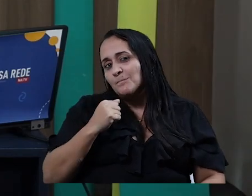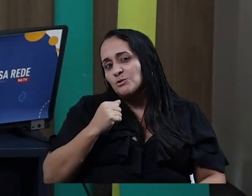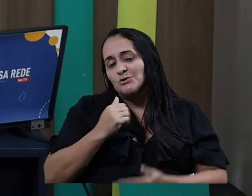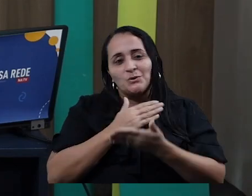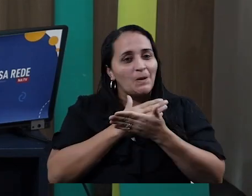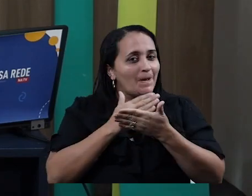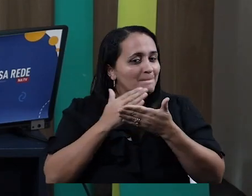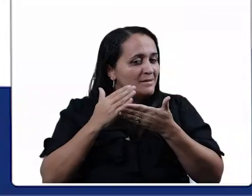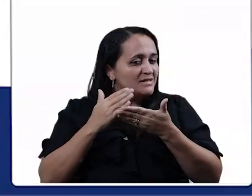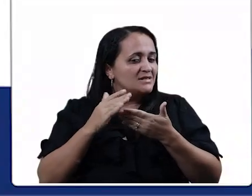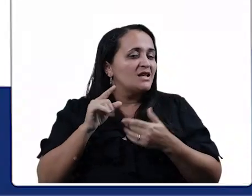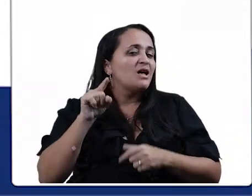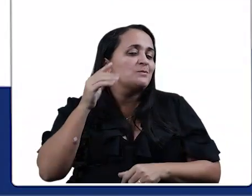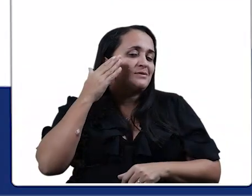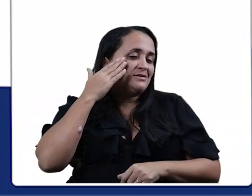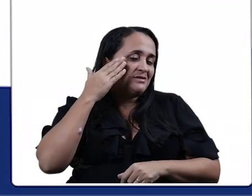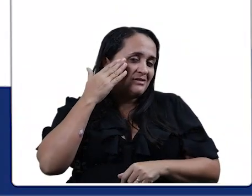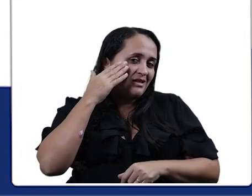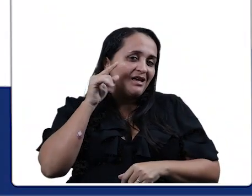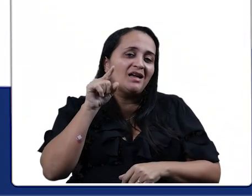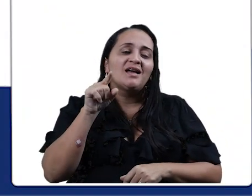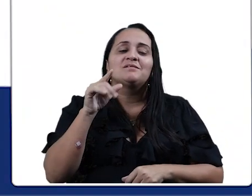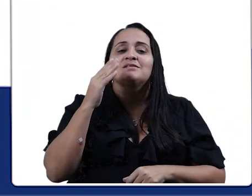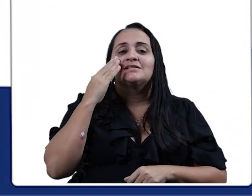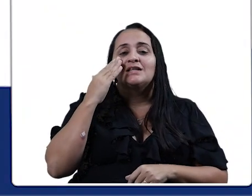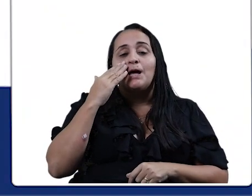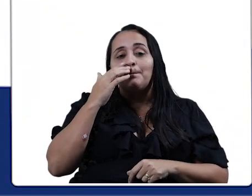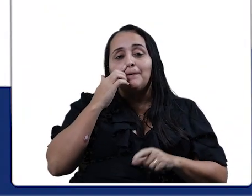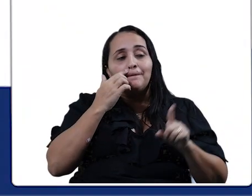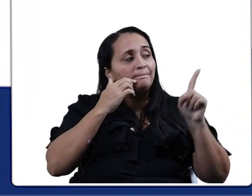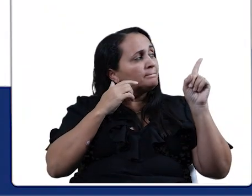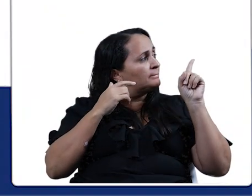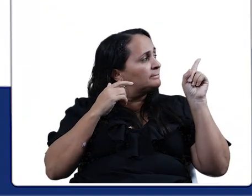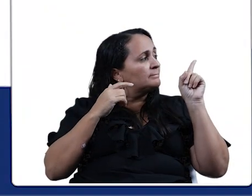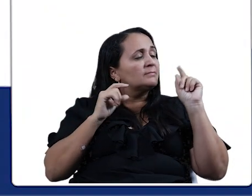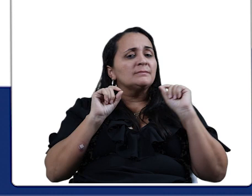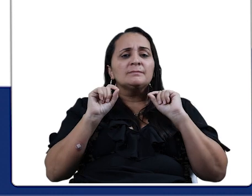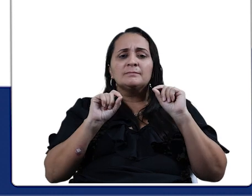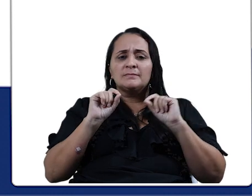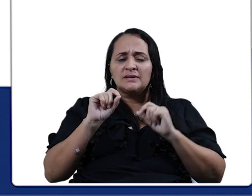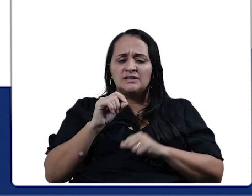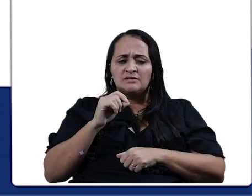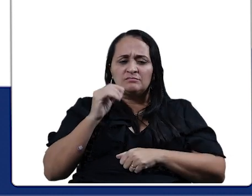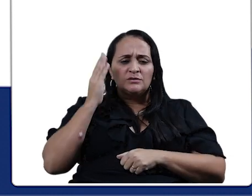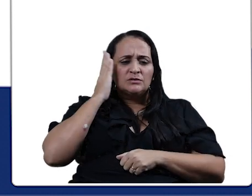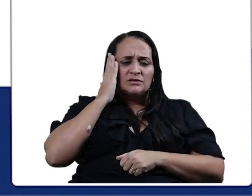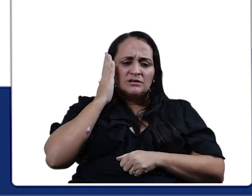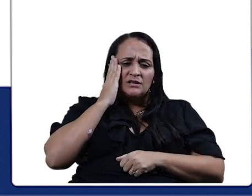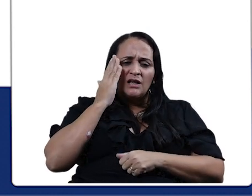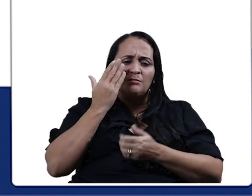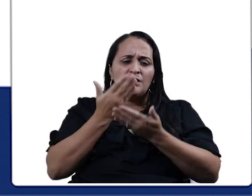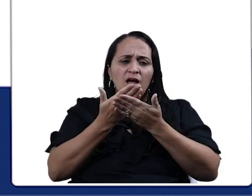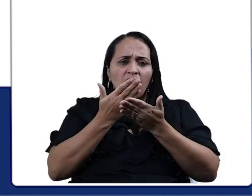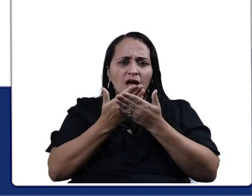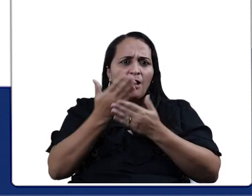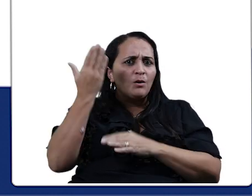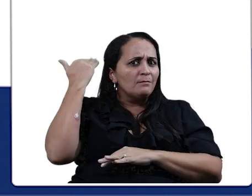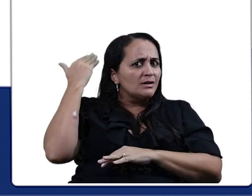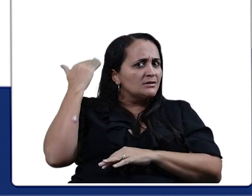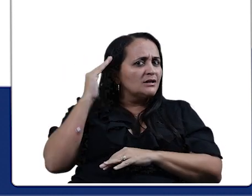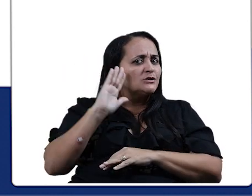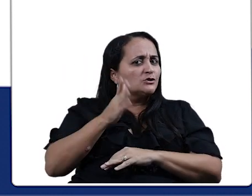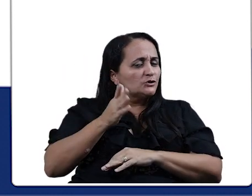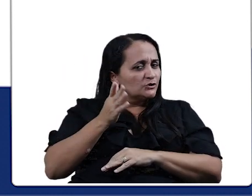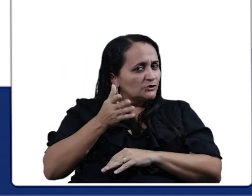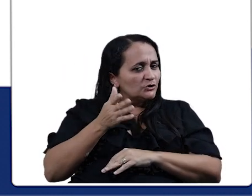Porque eu sei que você já é capaz. E essa questão que eu trouxe para vocês é uma questão que remete aos conhecimentos das aulas anteriores,